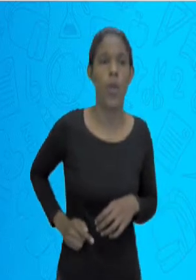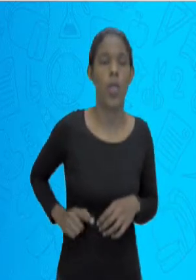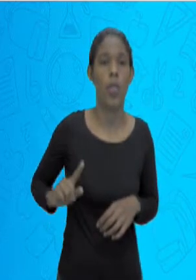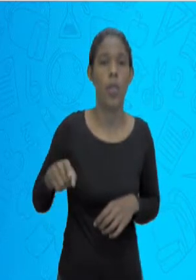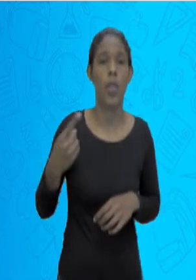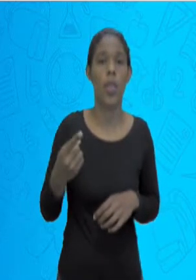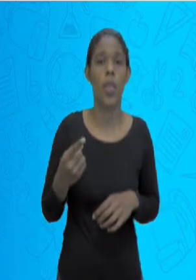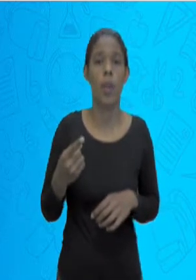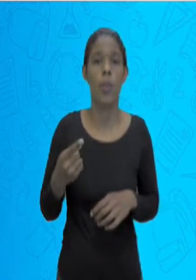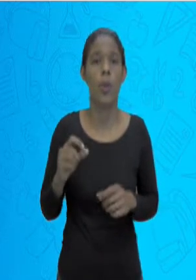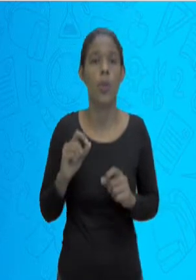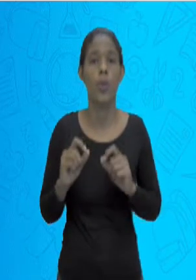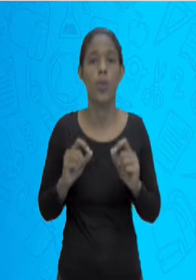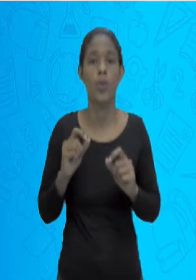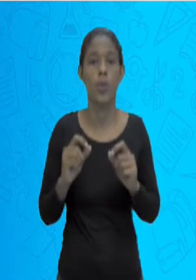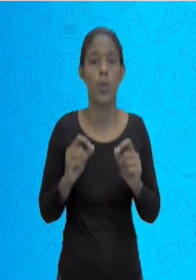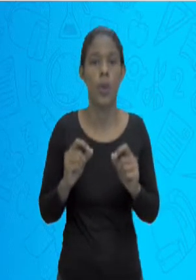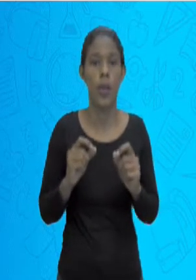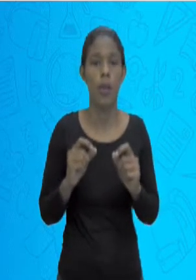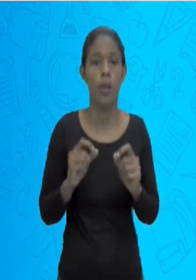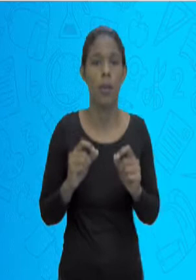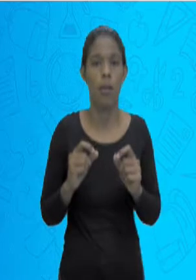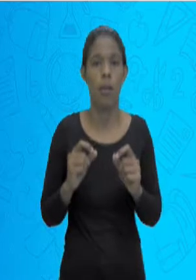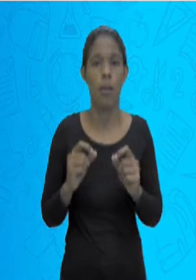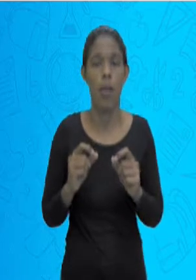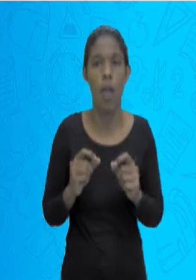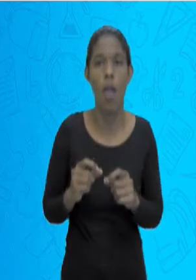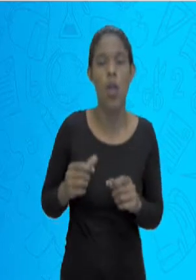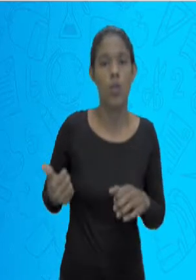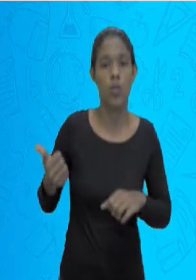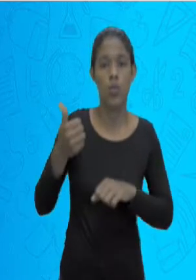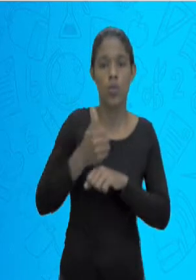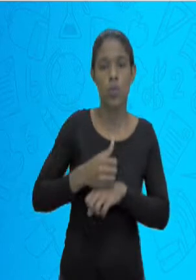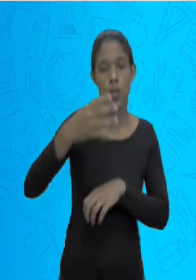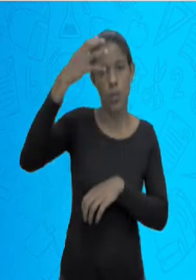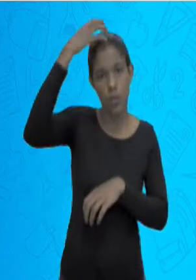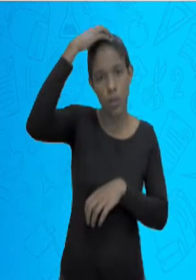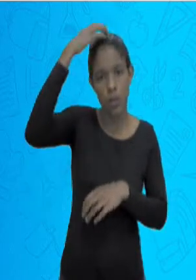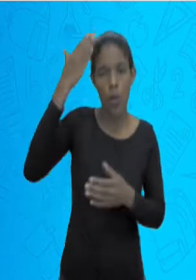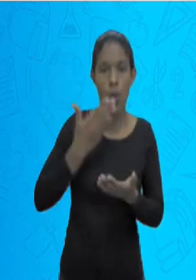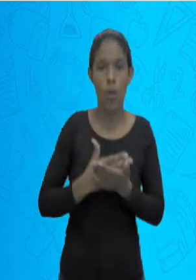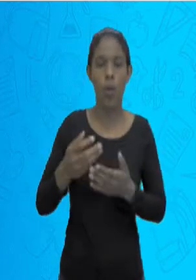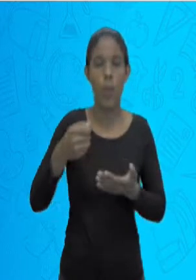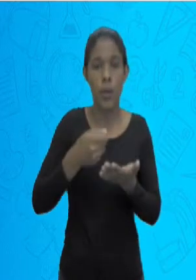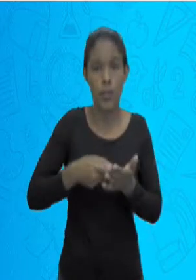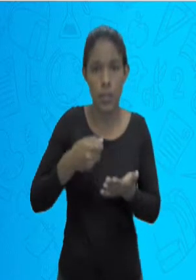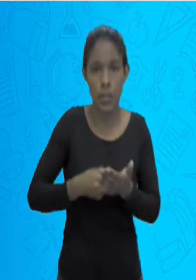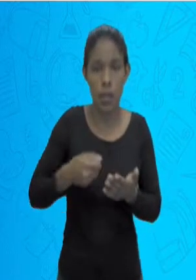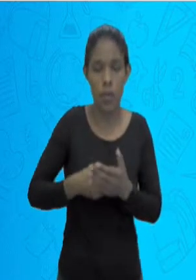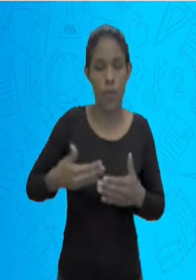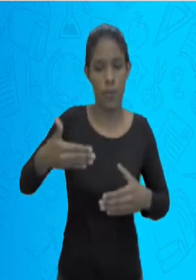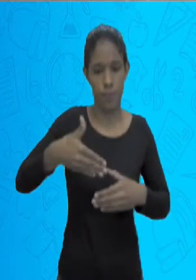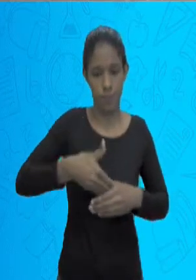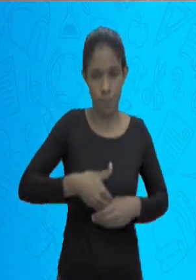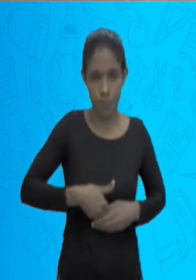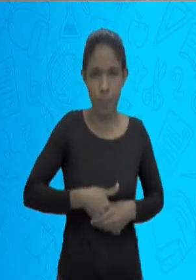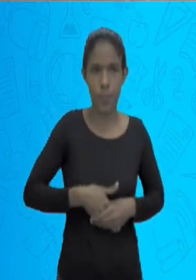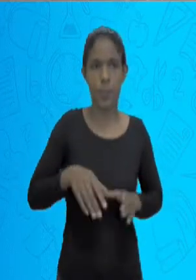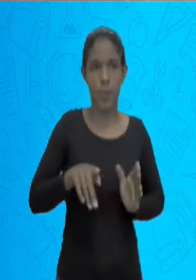onde inicia a ditadura de Napoleão Bonaparte ou ditadura napoleônica.